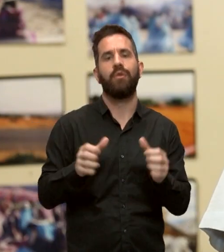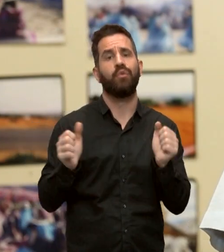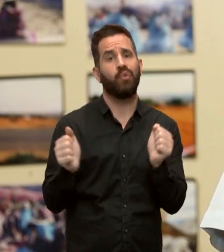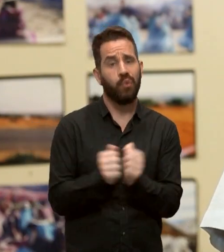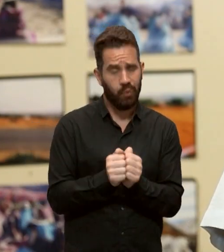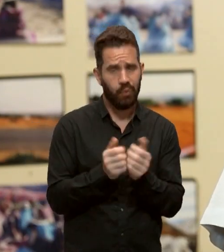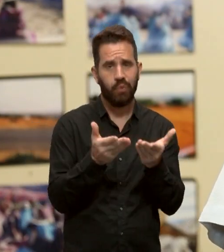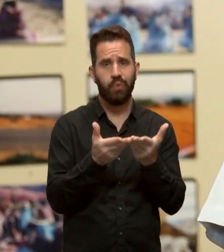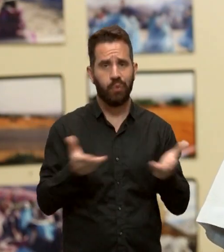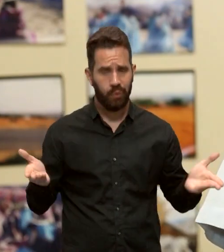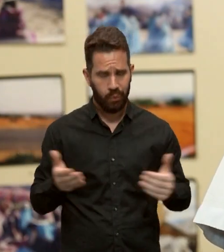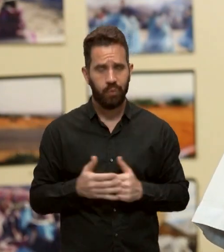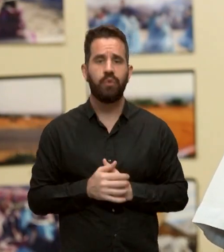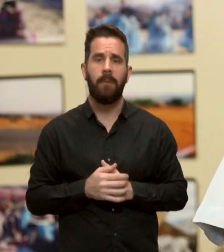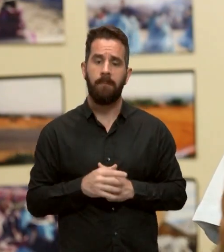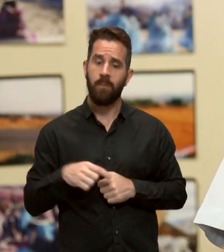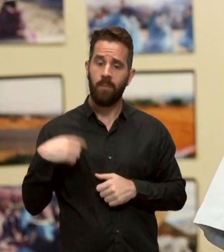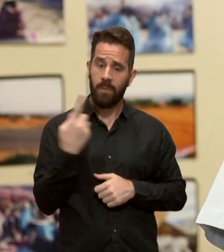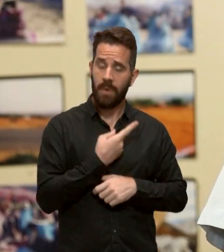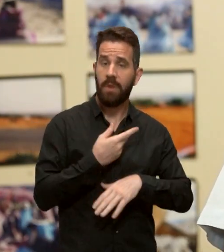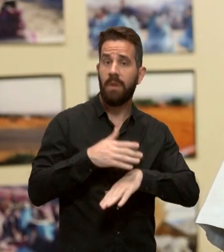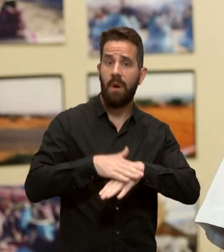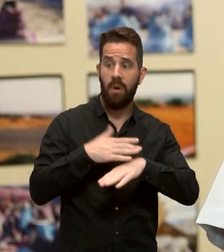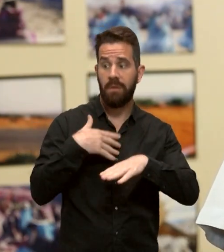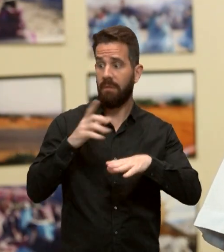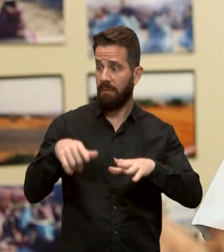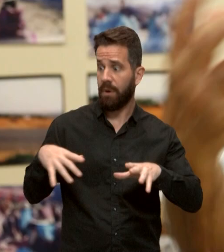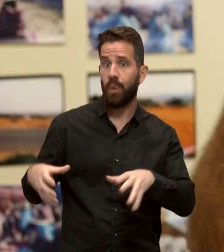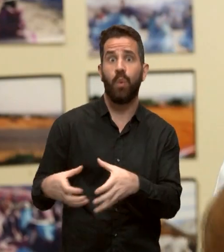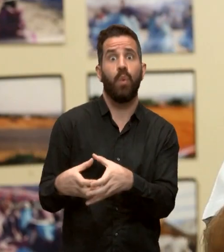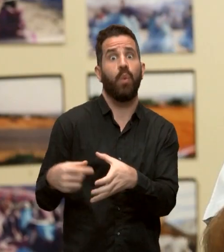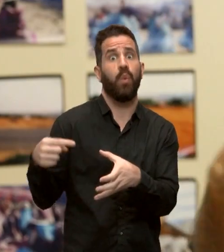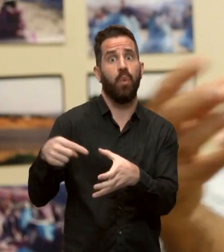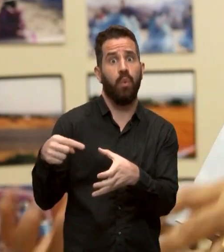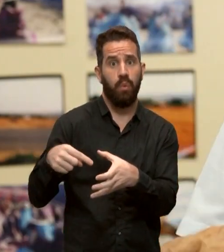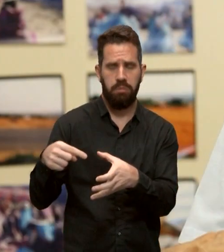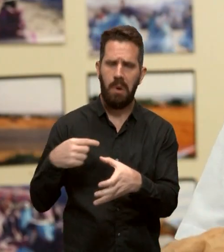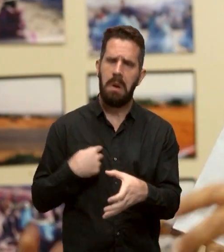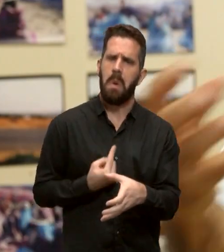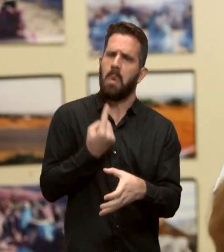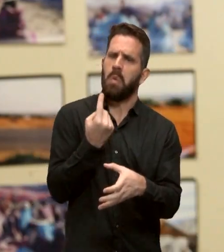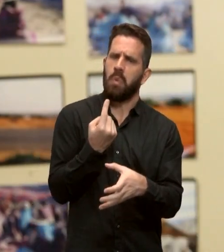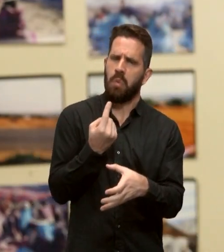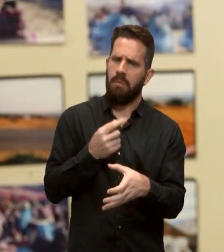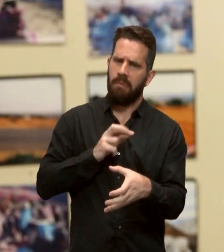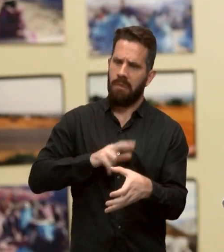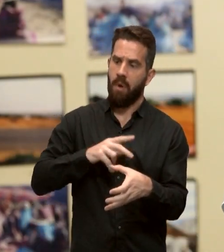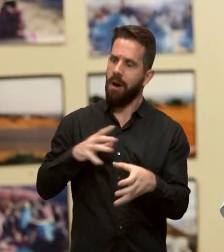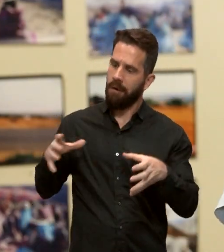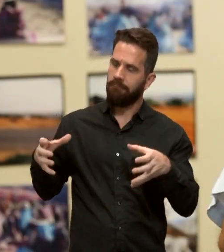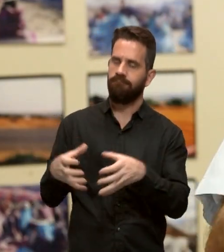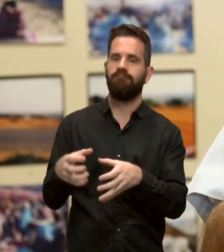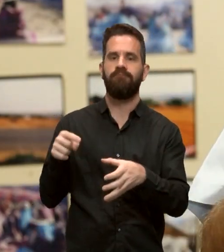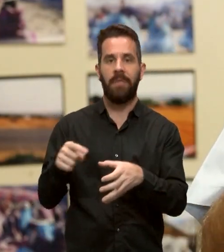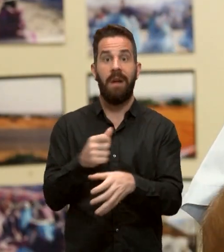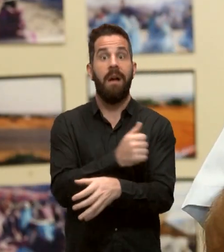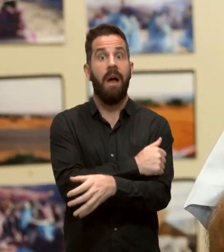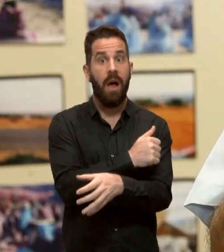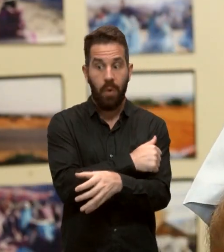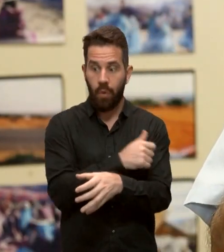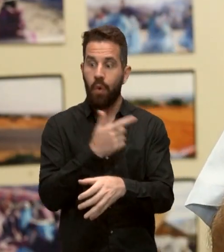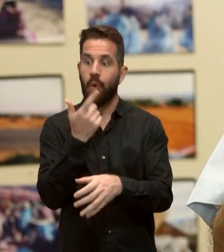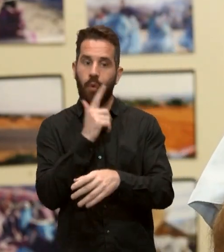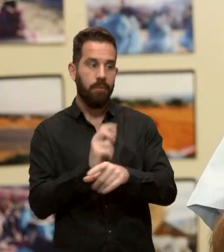trabalho coletivo. Nós somos um grupo que que foi aluno e veio para a universidade